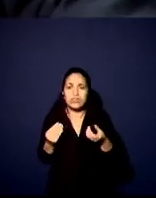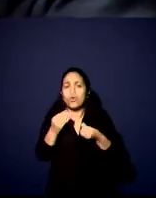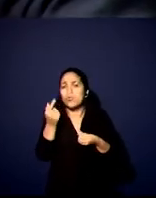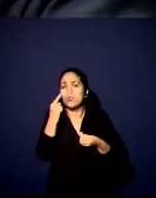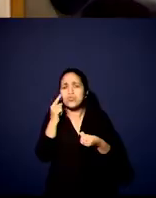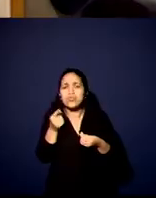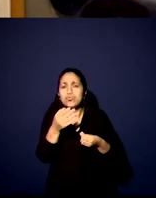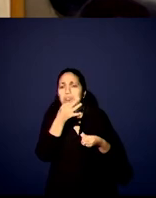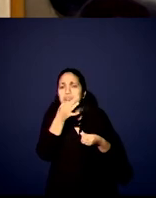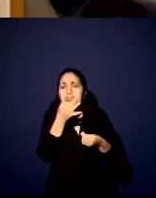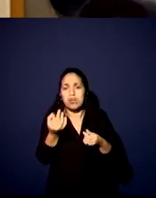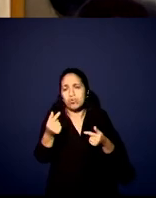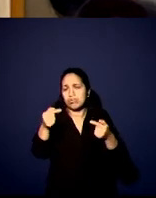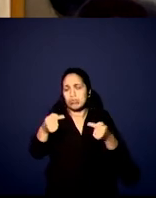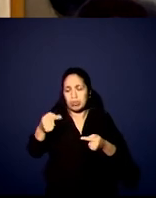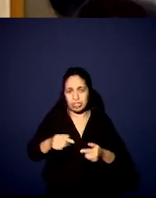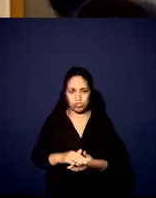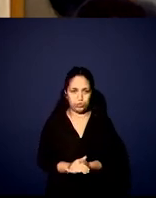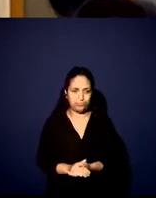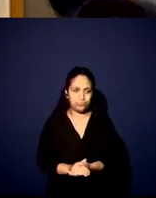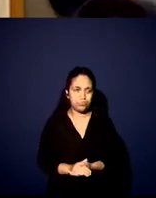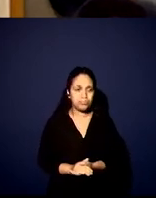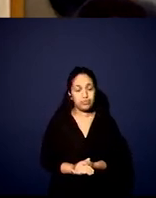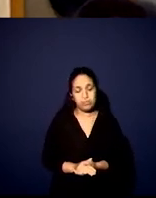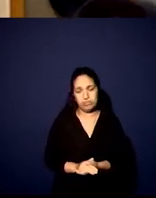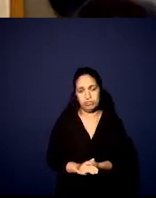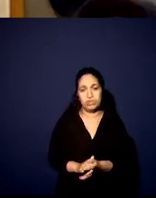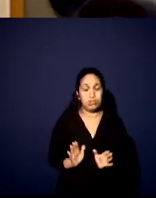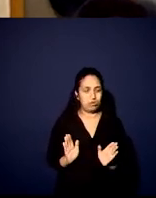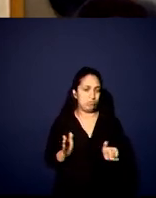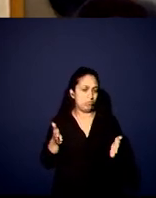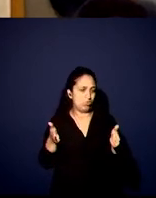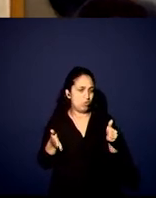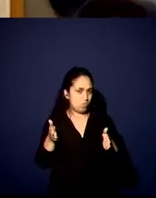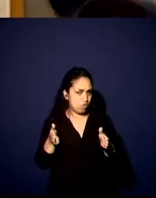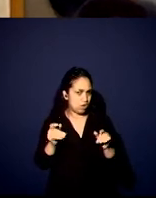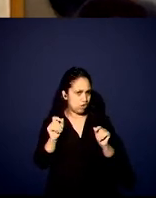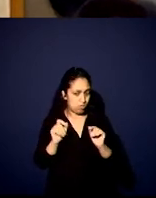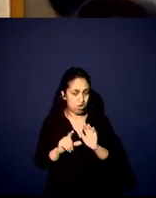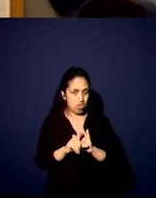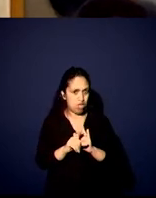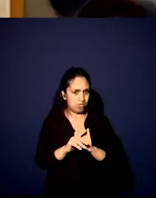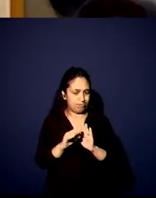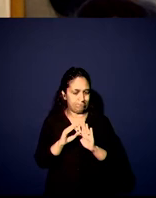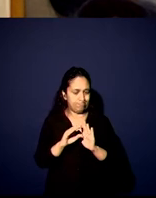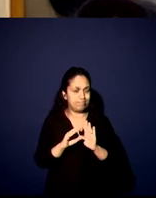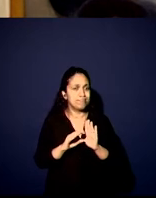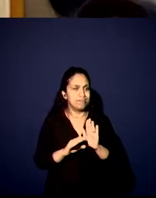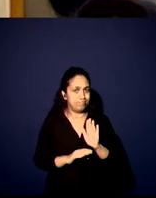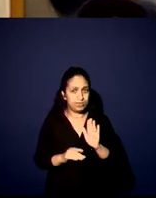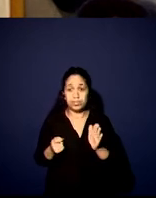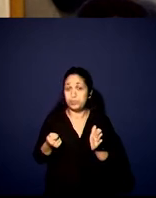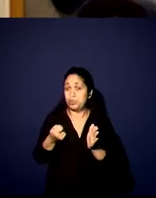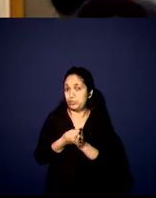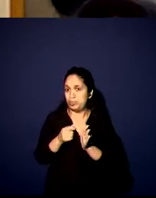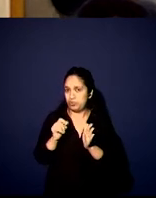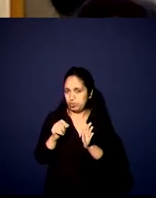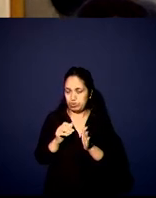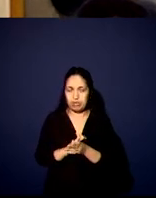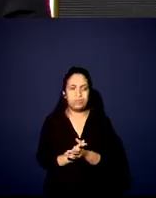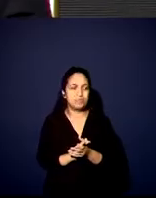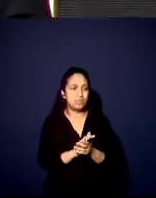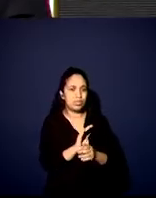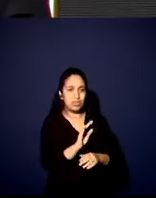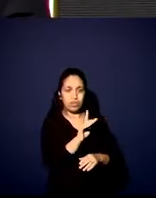debate Olha nós estamos no momento que a legislação nos impõe por exemplo nós terminamos o resultado